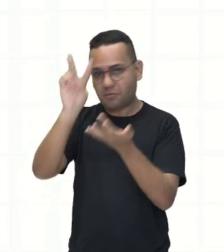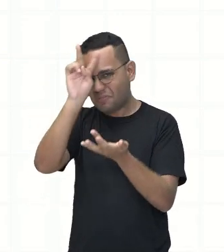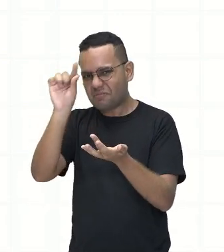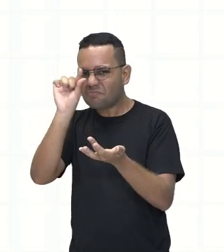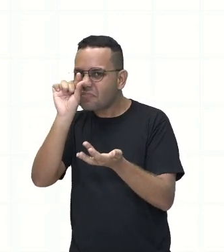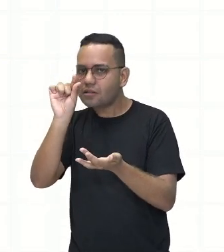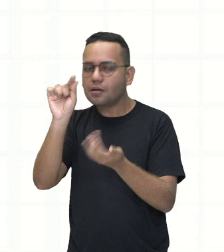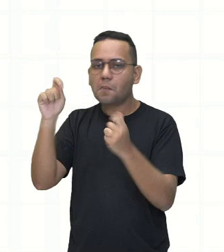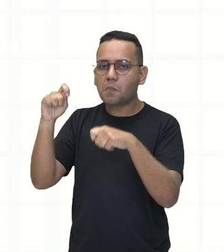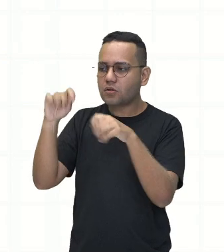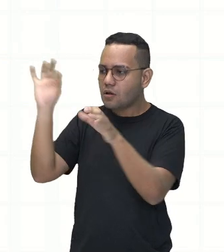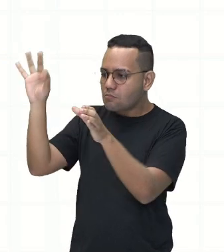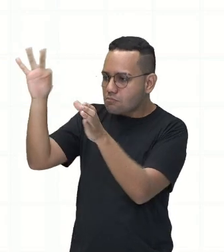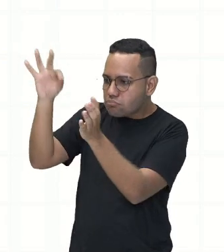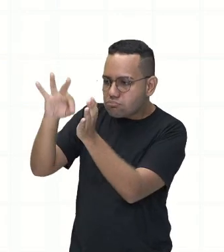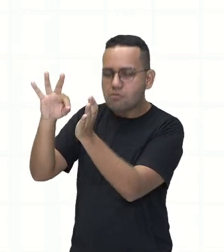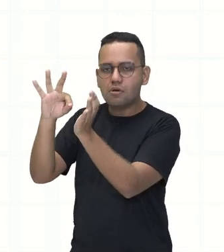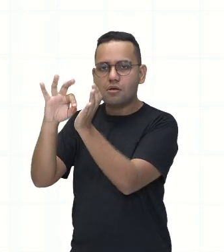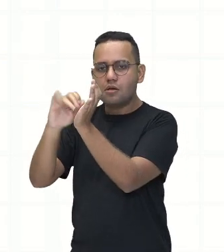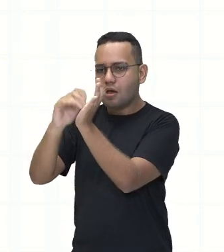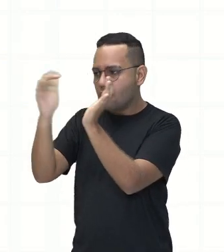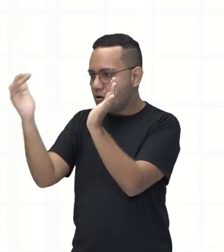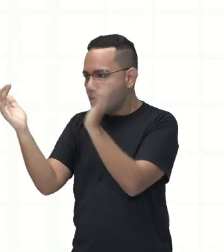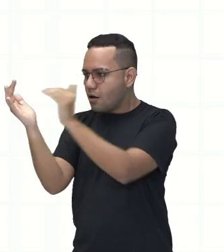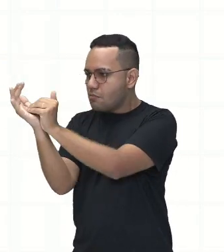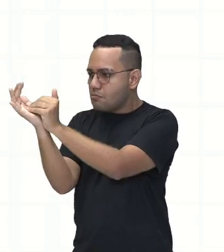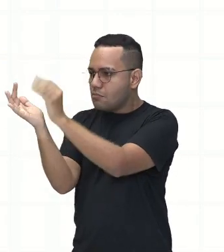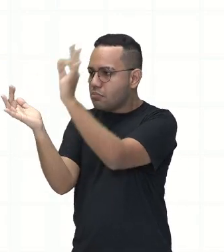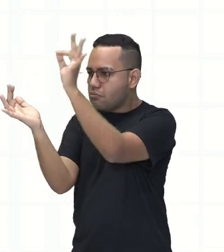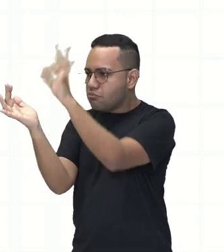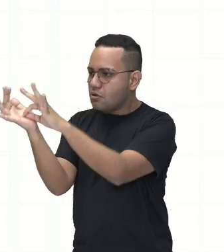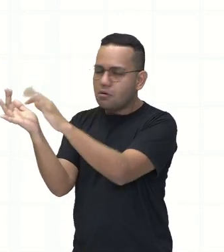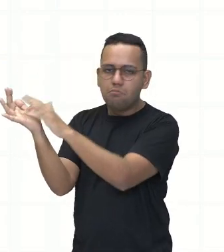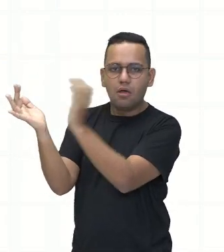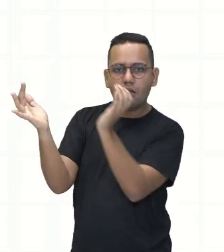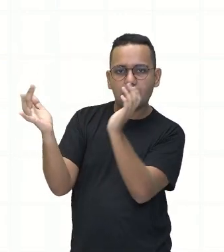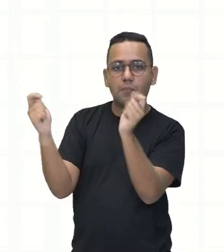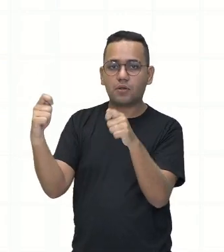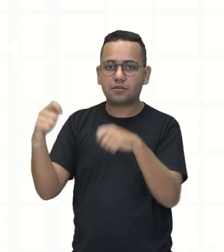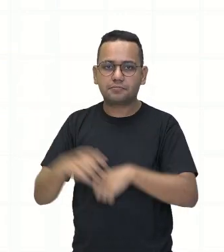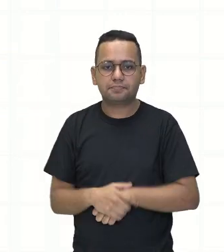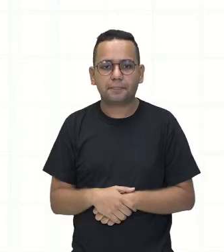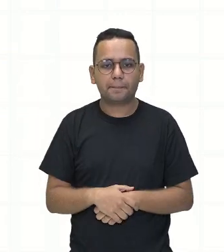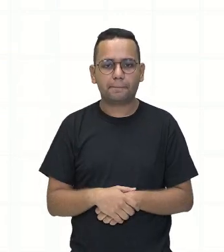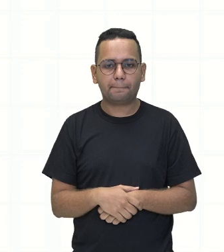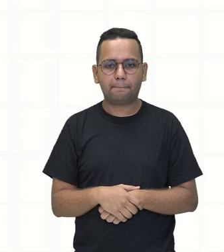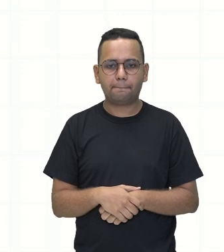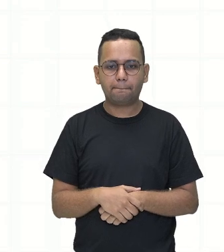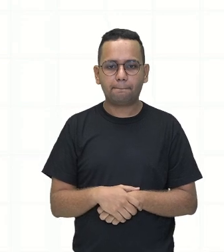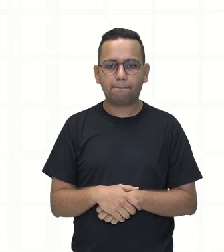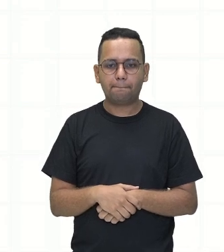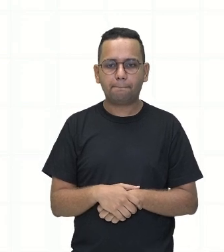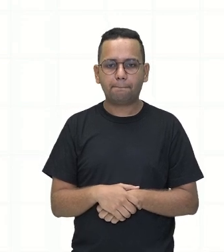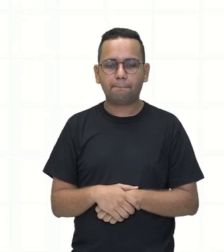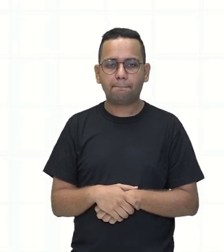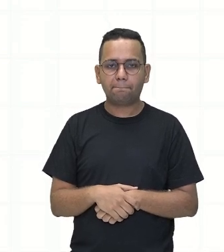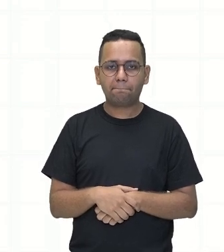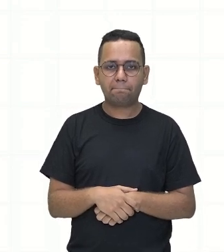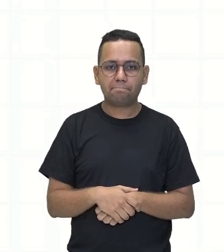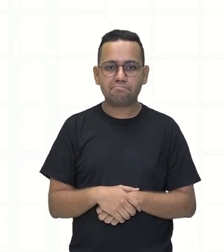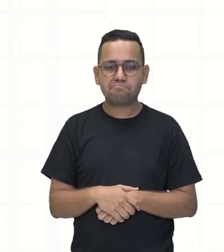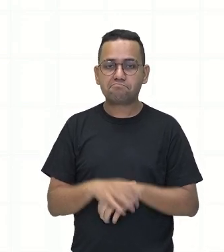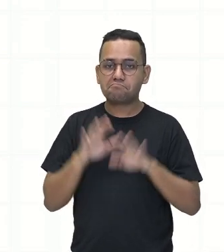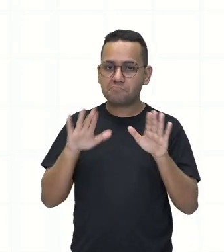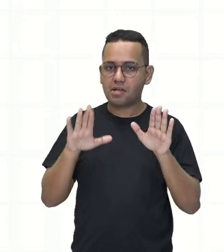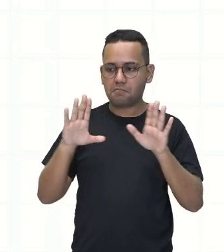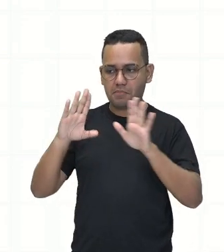abelhas. Então, há esse cruzamento aqui de informações, certo? Lembrando que para a evolução, a